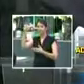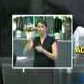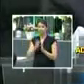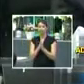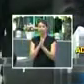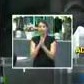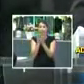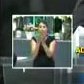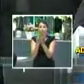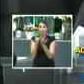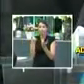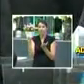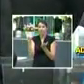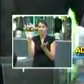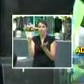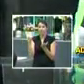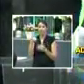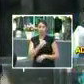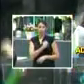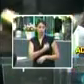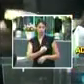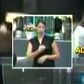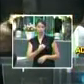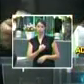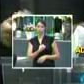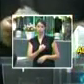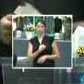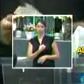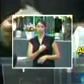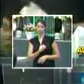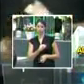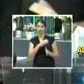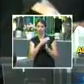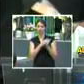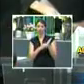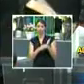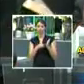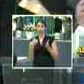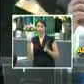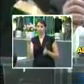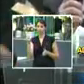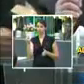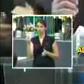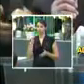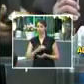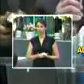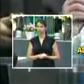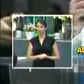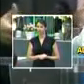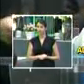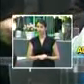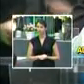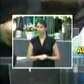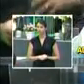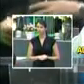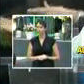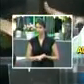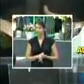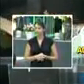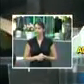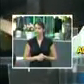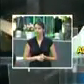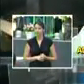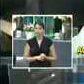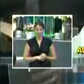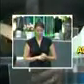Bíblia, João capítulo de número 15. Irmão Ângelo, nosso amigo, vai ajudar a gente ali.